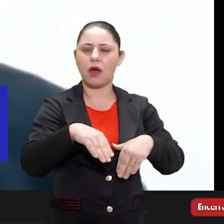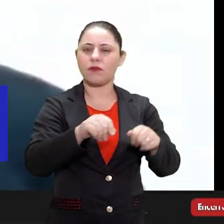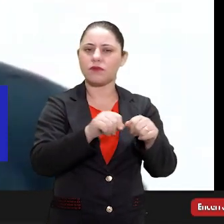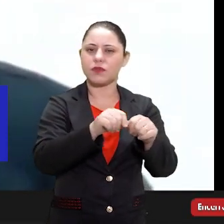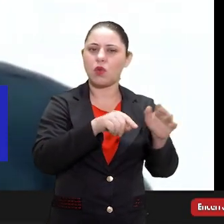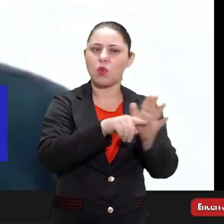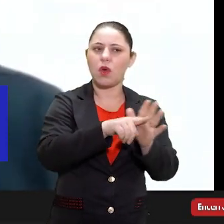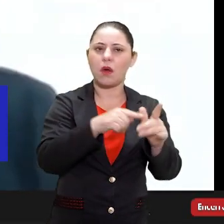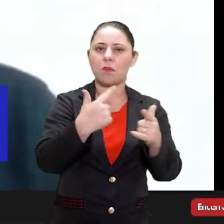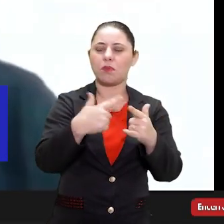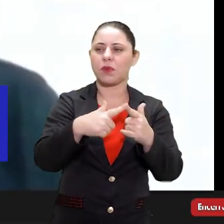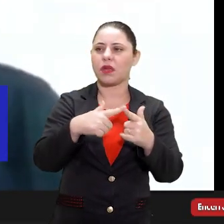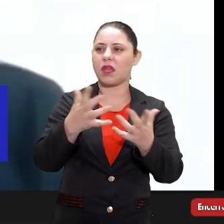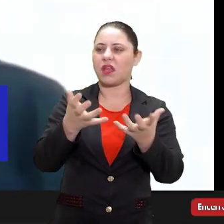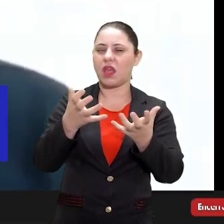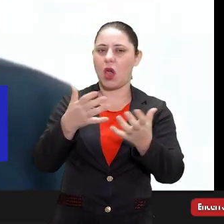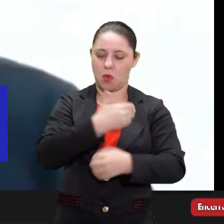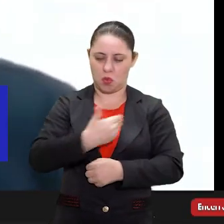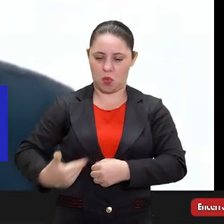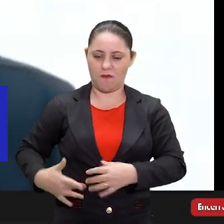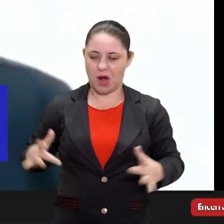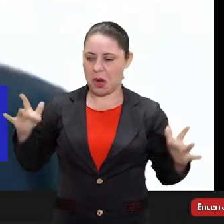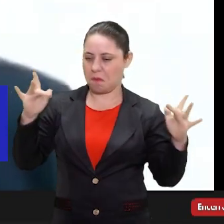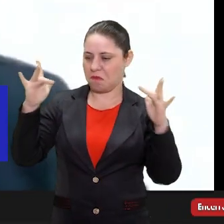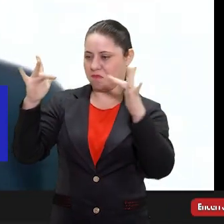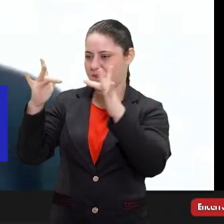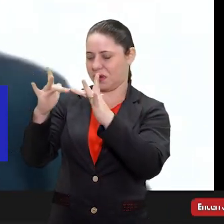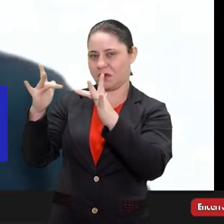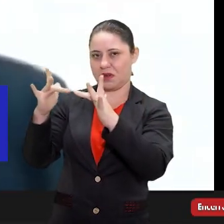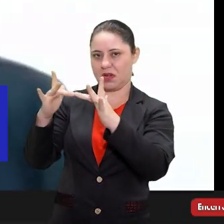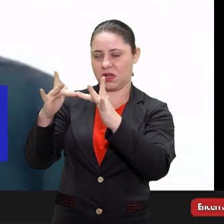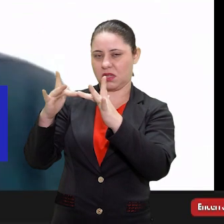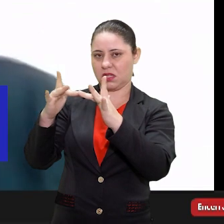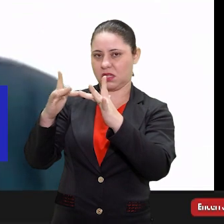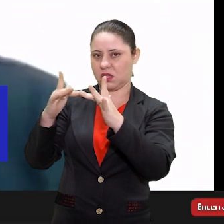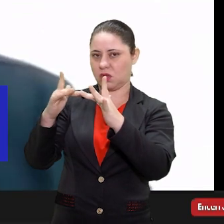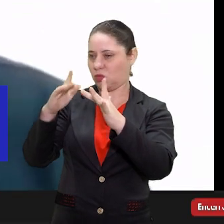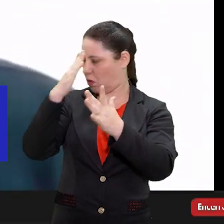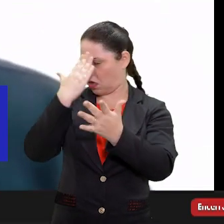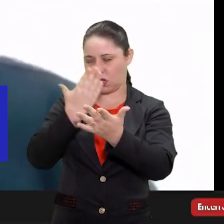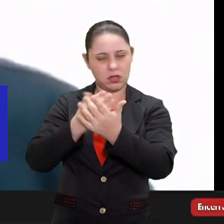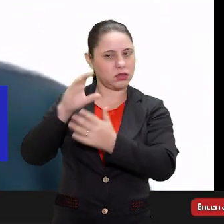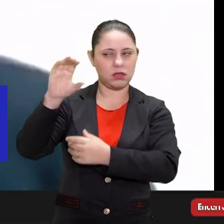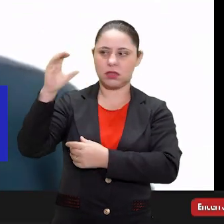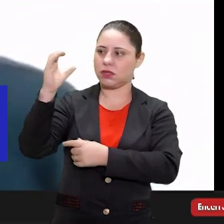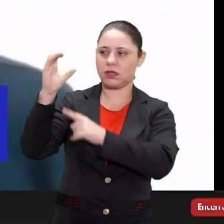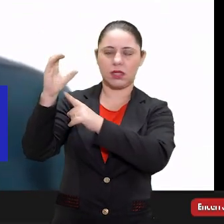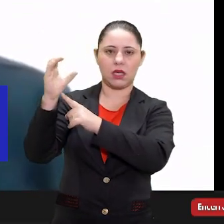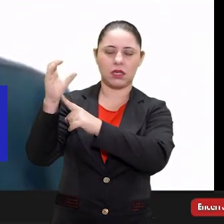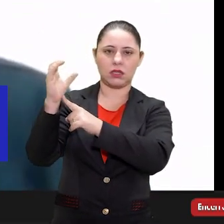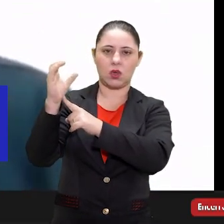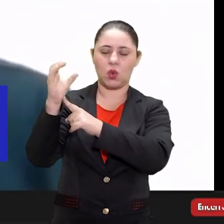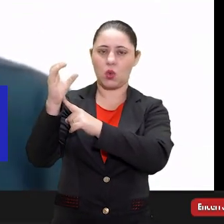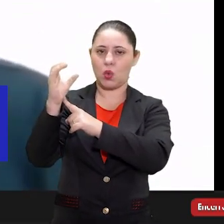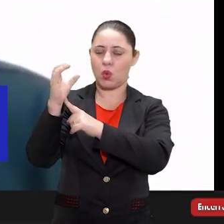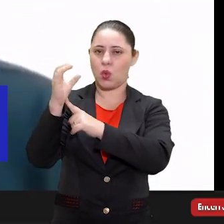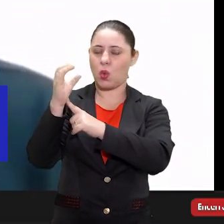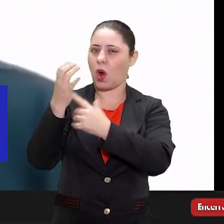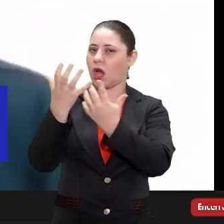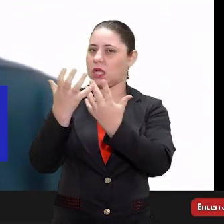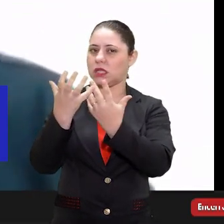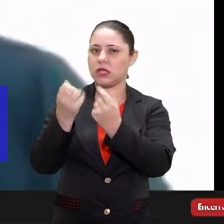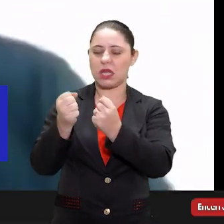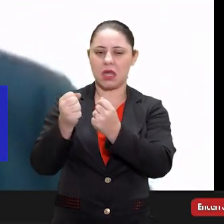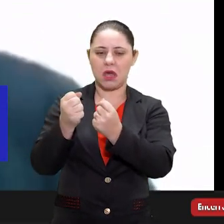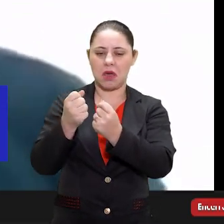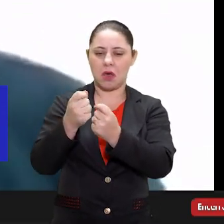Interferência política no conteúdo de um exame para atender a linha ideológica de um